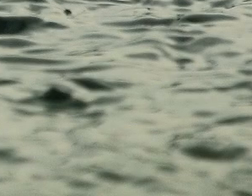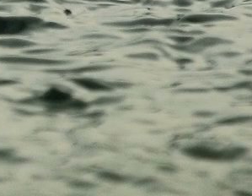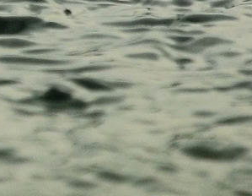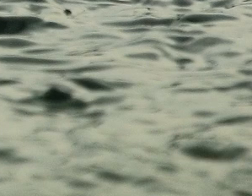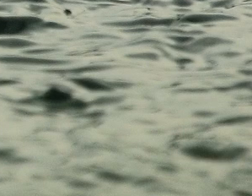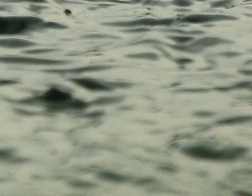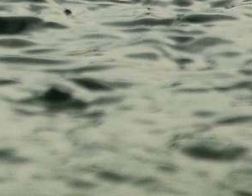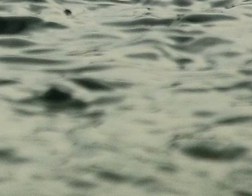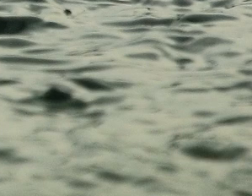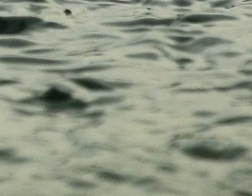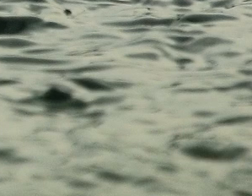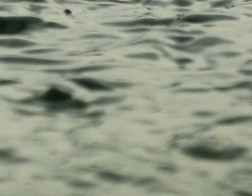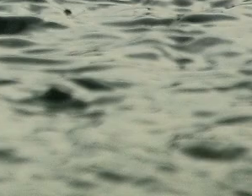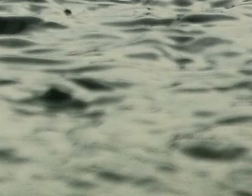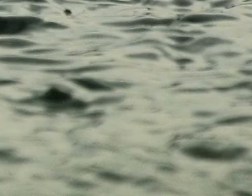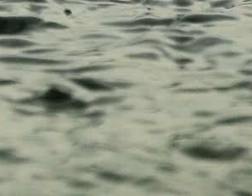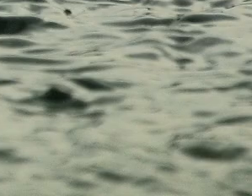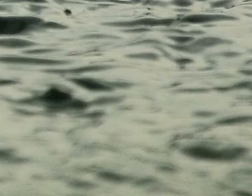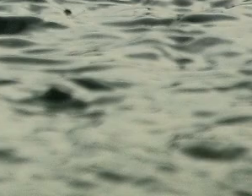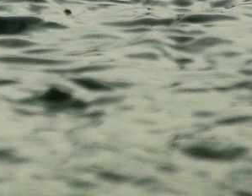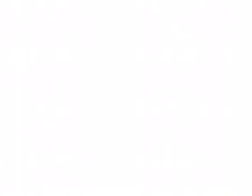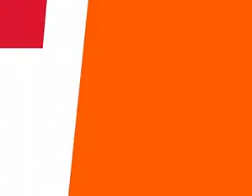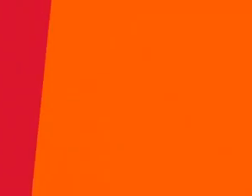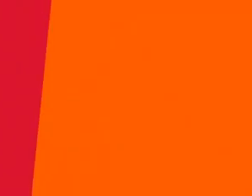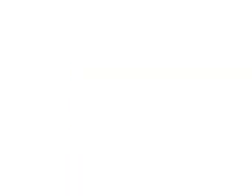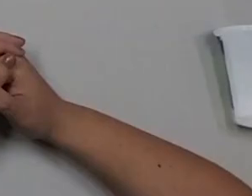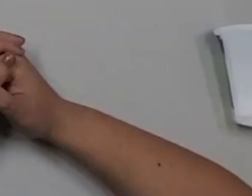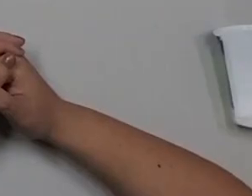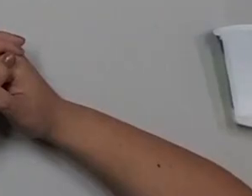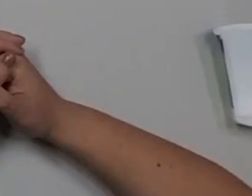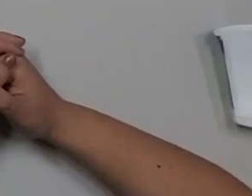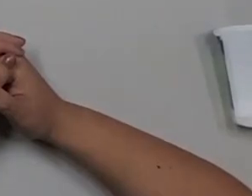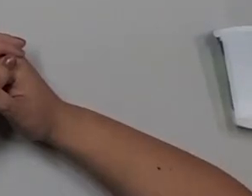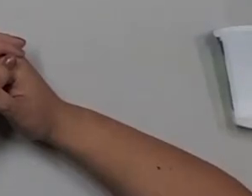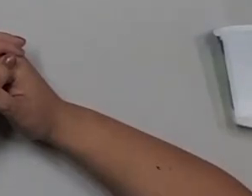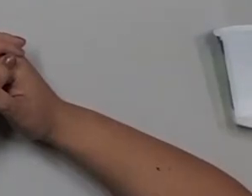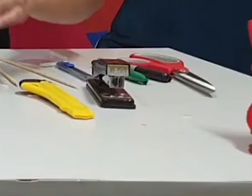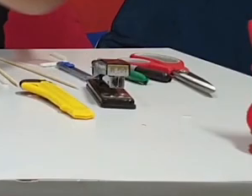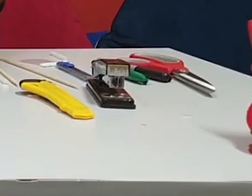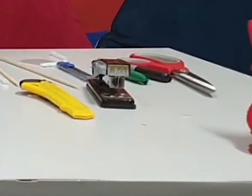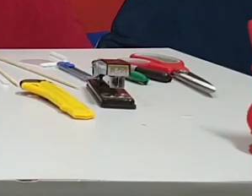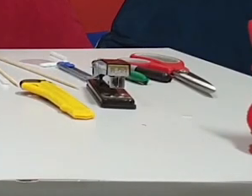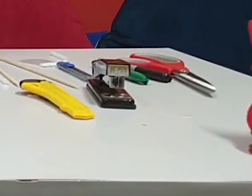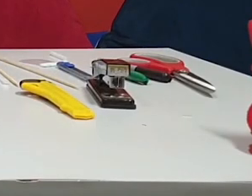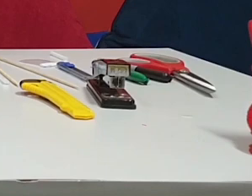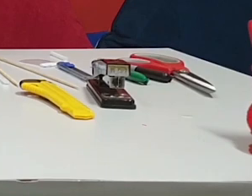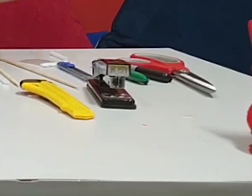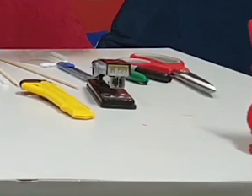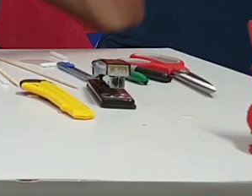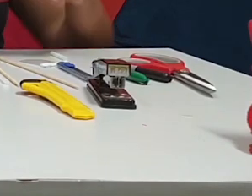de chuva que cai em um determinado local em um determinado tempo. Nós vamos utilizar 2 copinhos